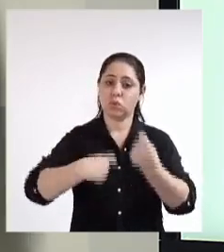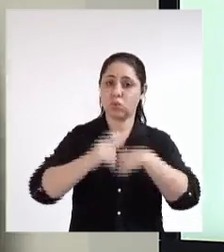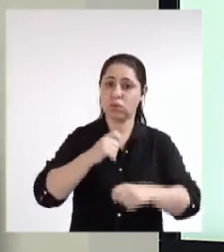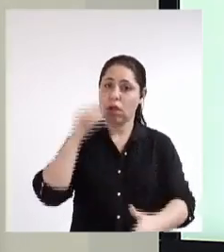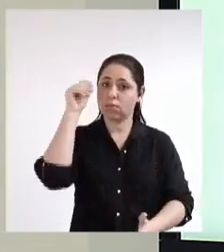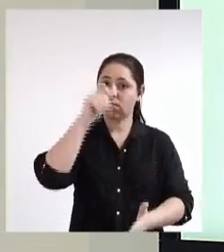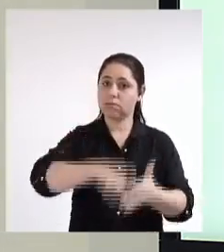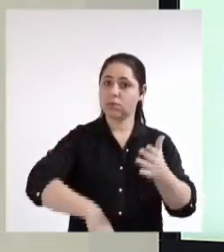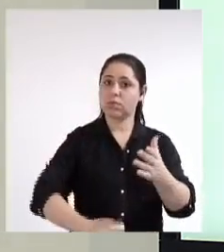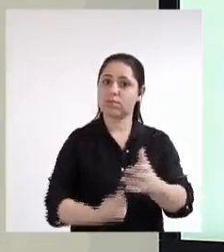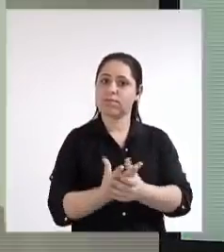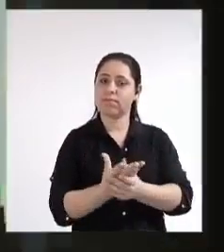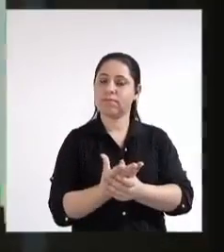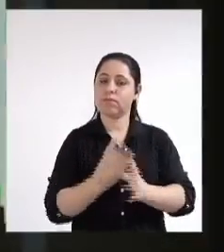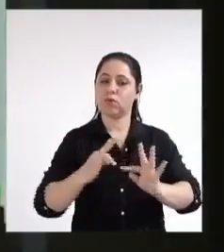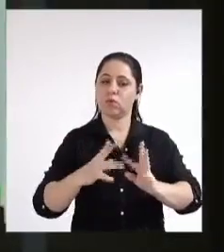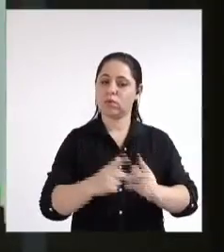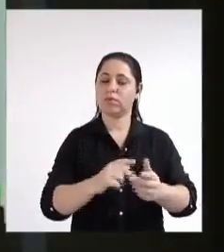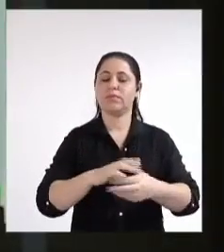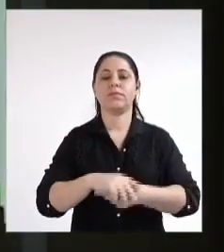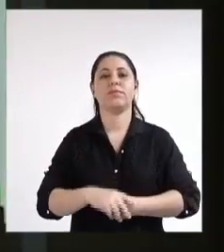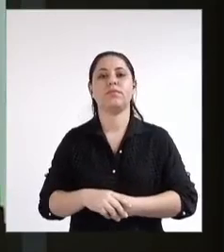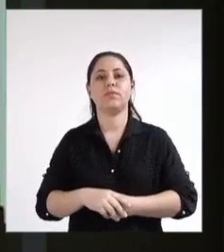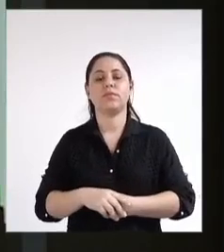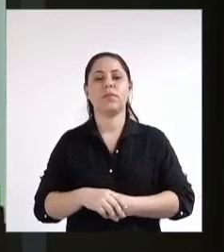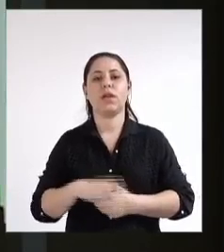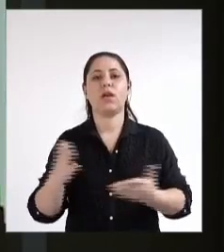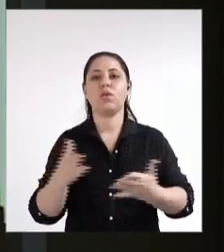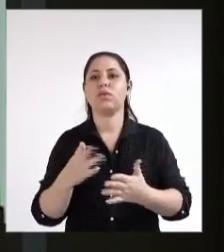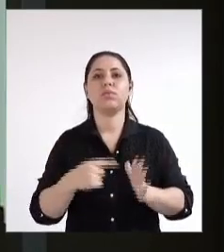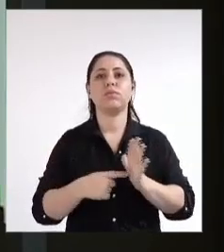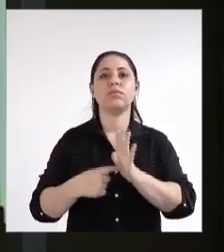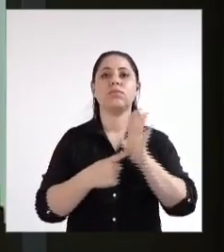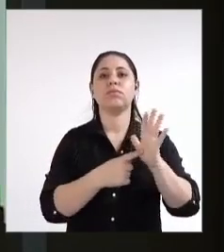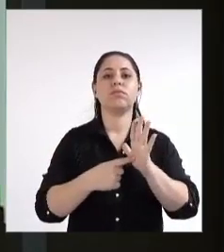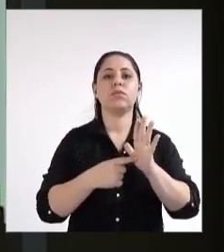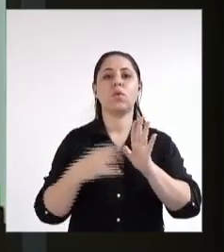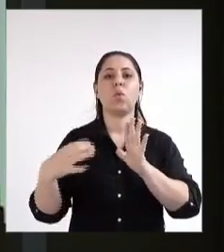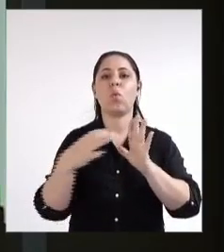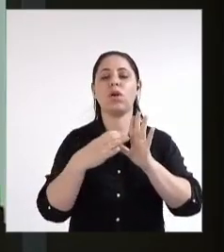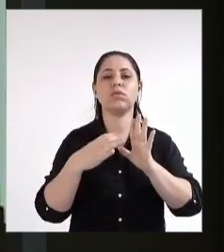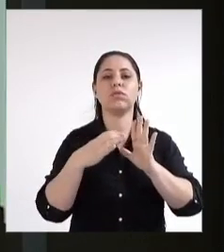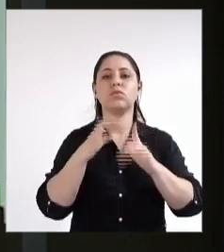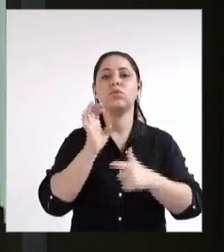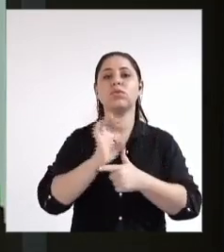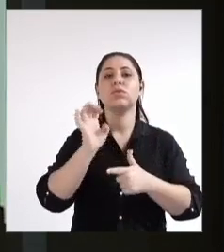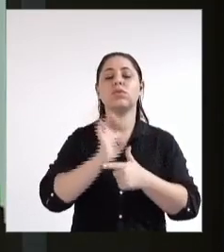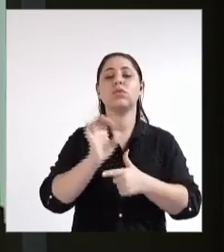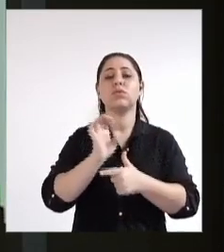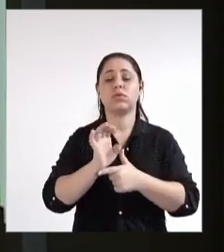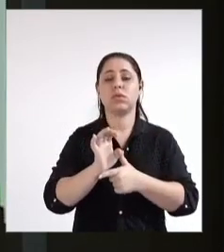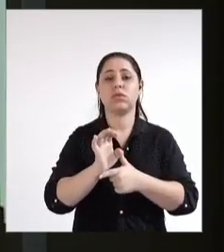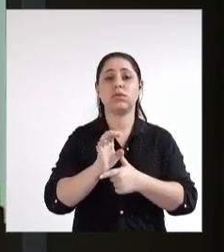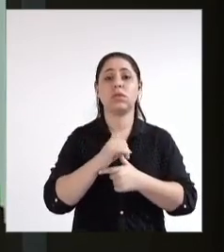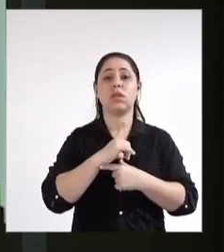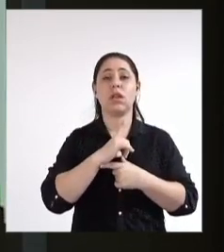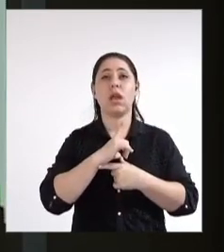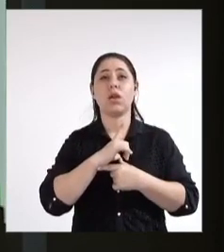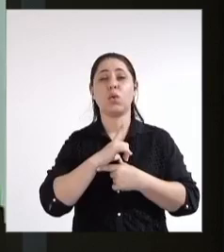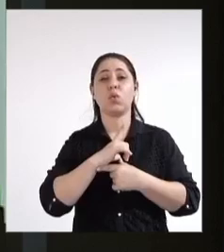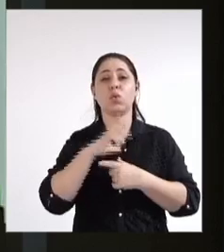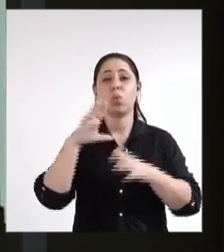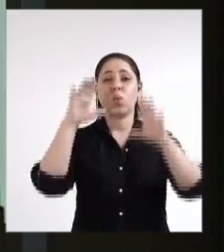delas eu localizou pra vocês aqui aonde estão as estaduais tá nós temos ali no